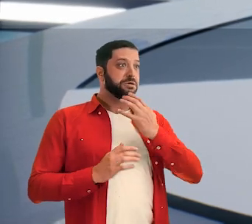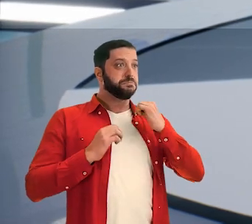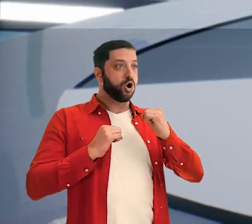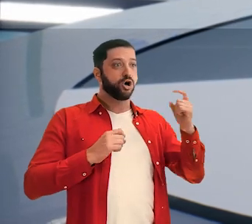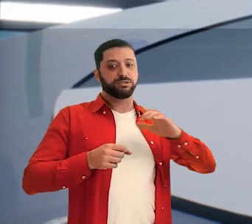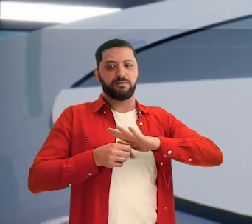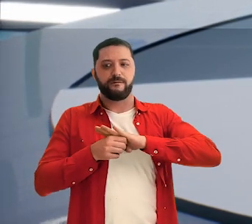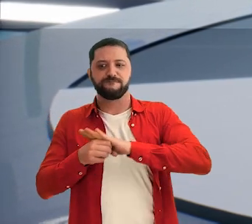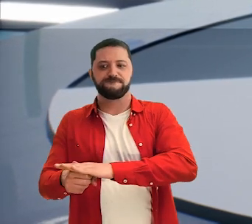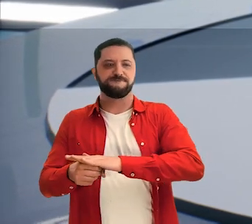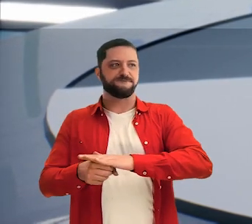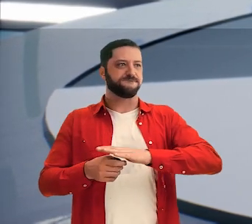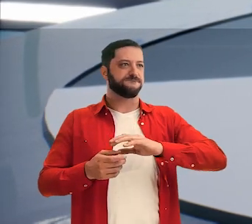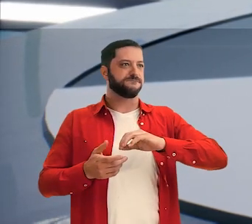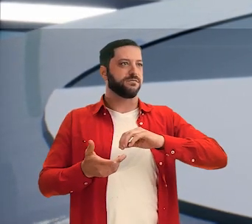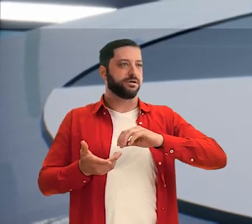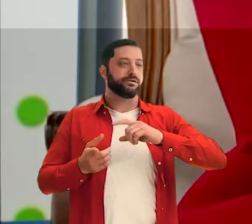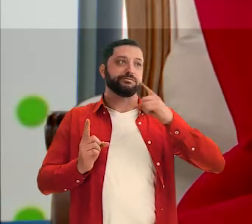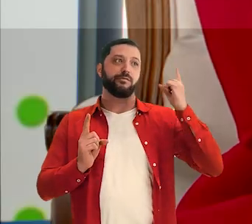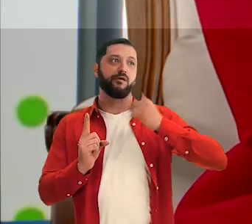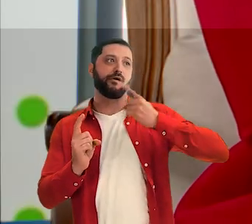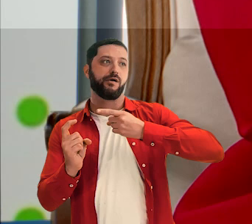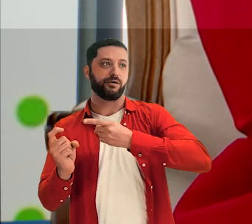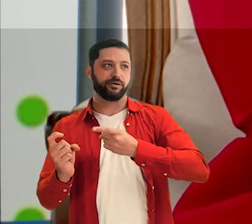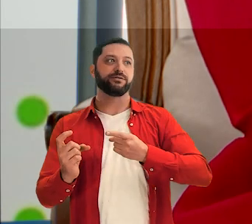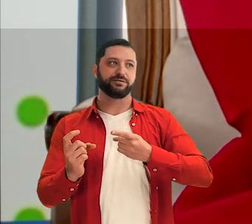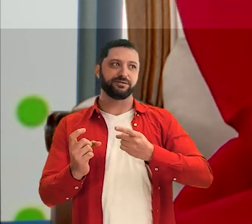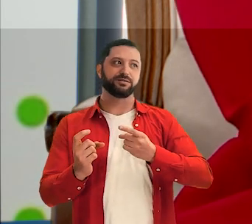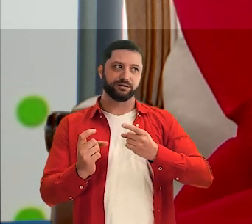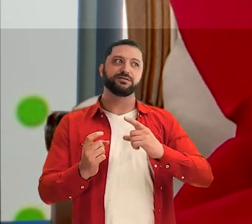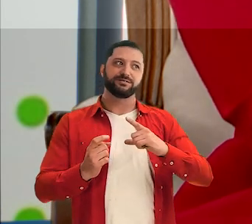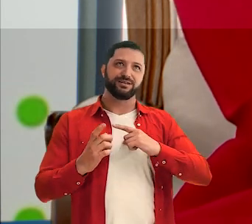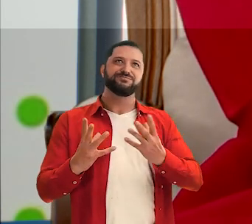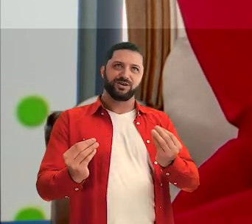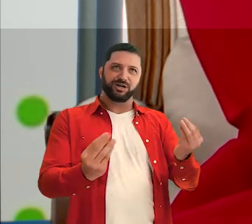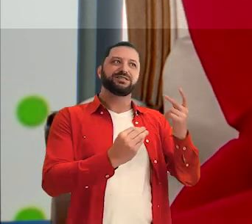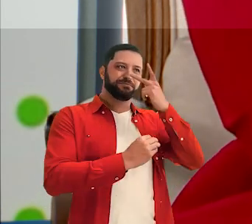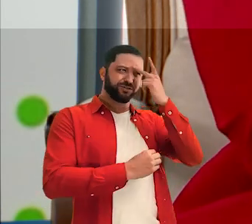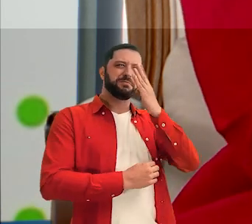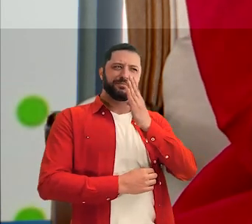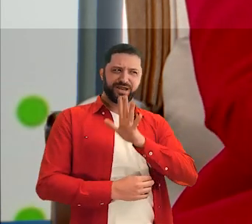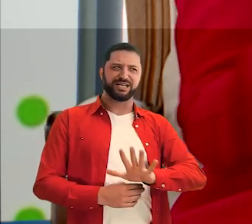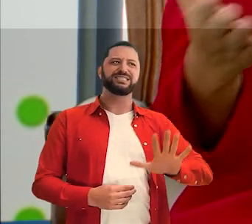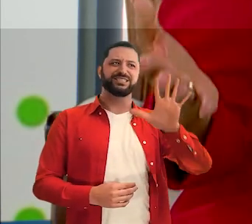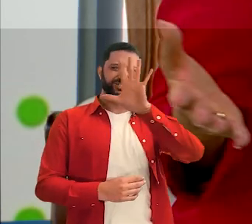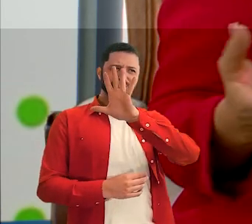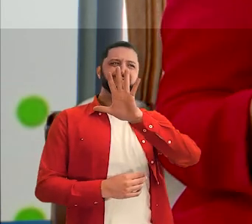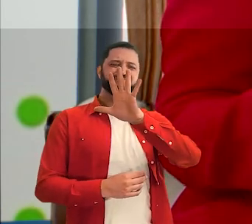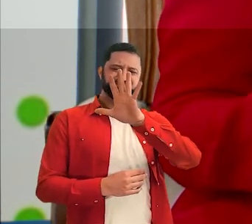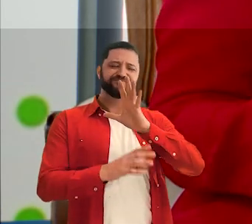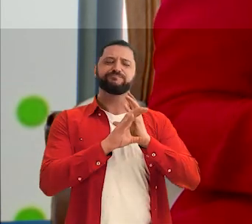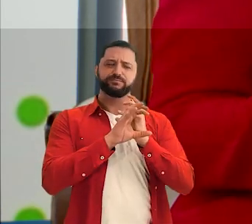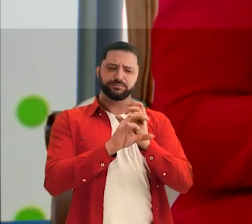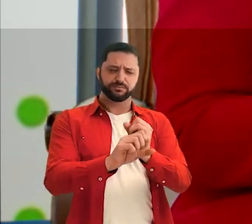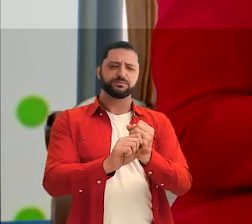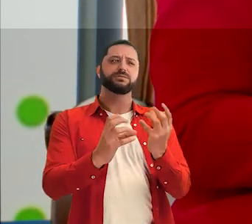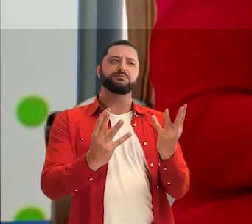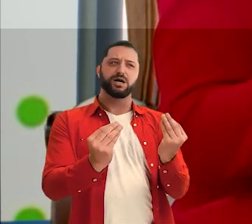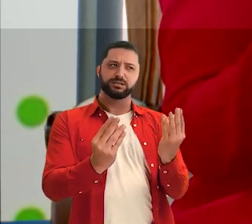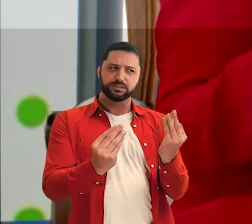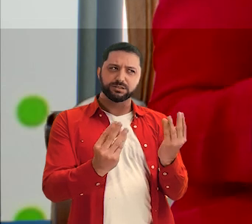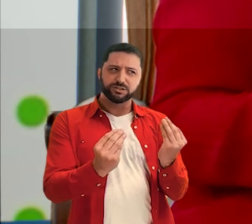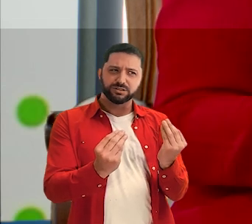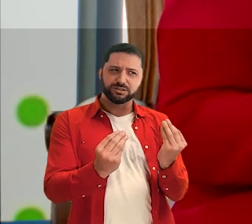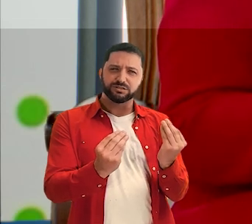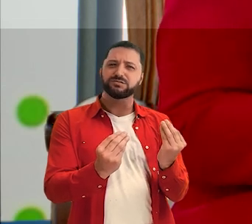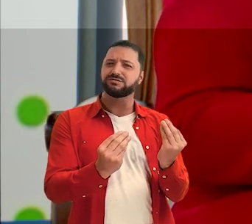de autoimagem ele pode ter vindo de um abuso. Né? Muitas pessoas no Brasil passaram por isso. A gente sabe que, infelizmente, é um